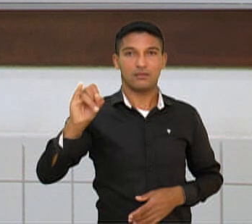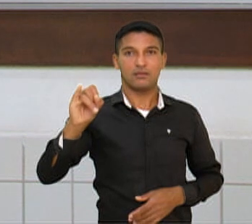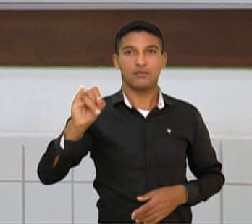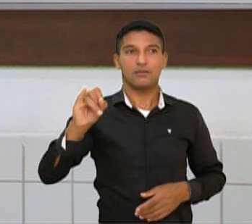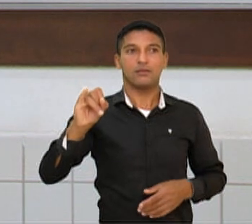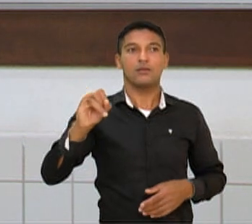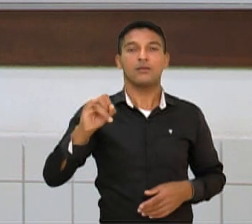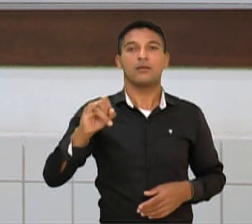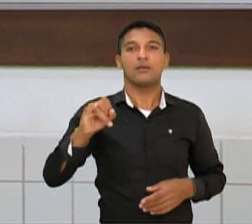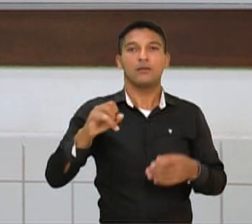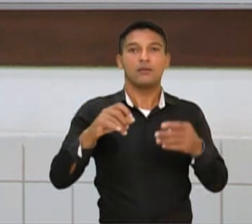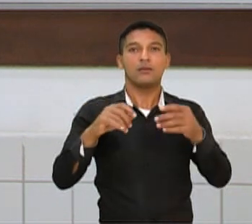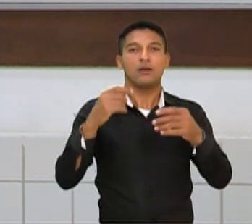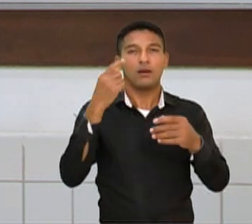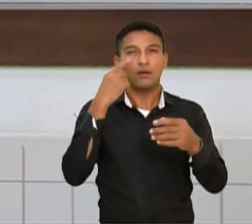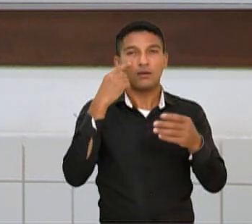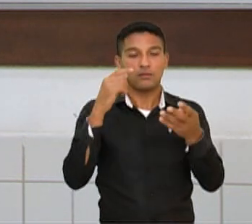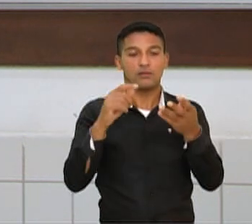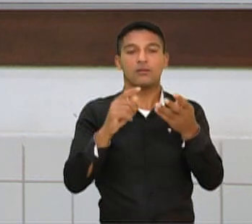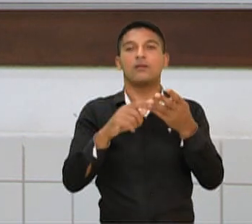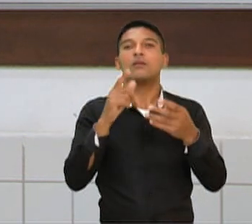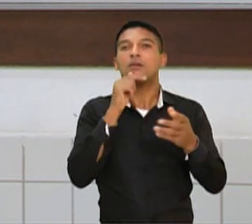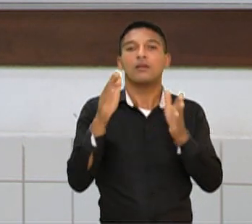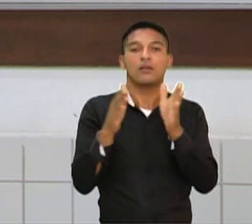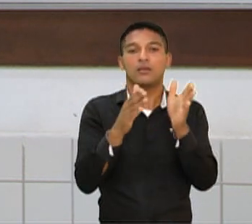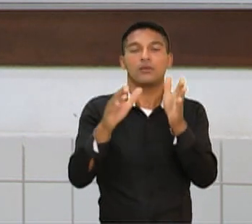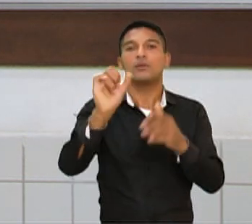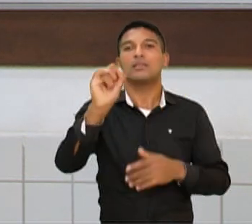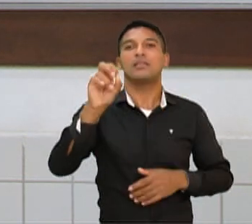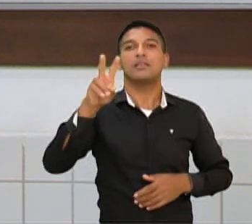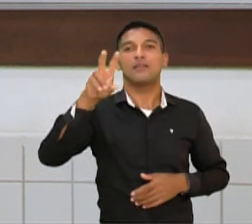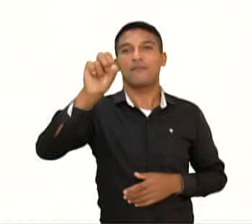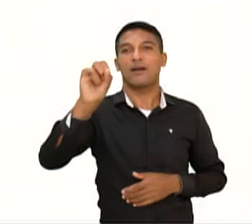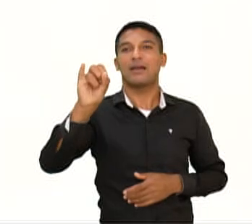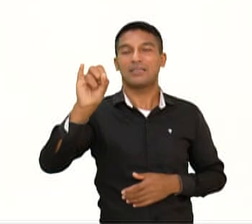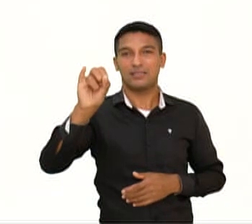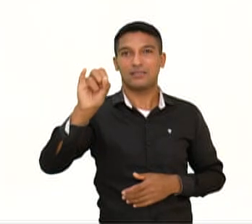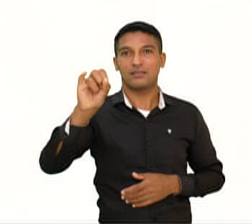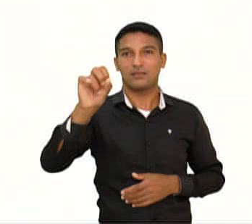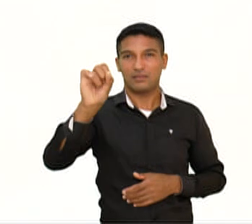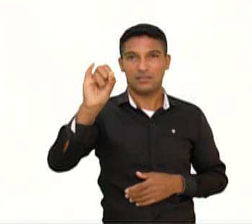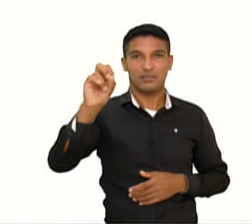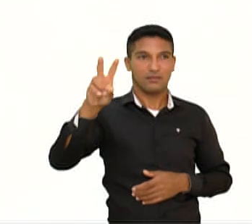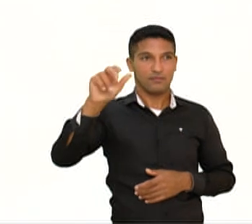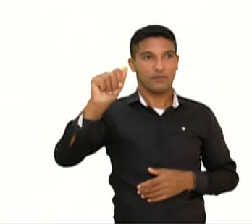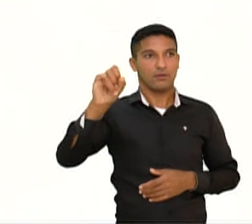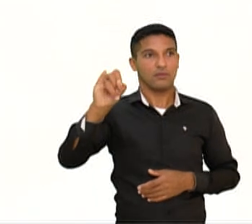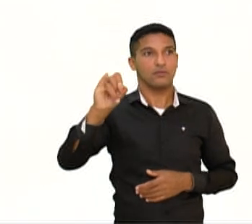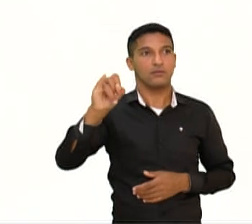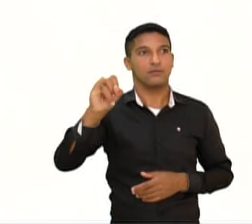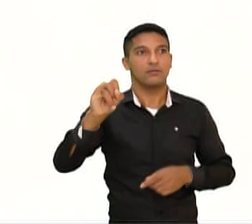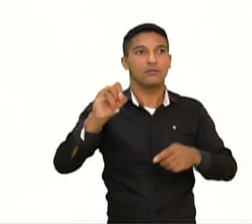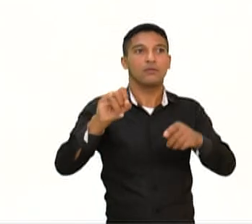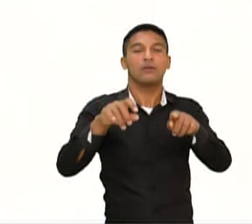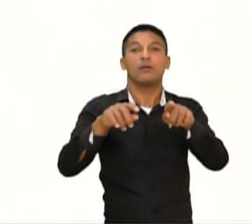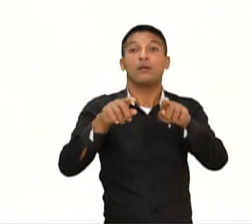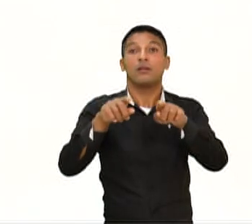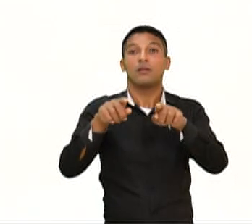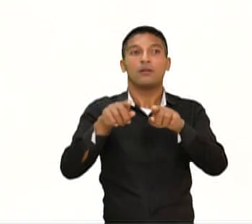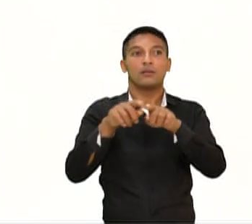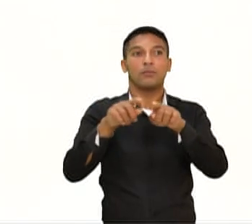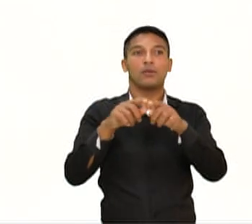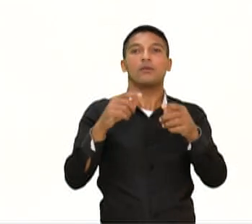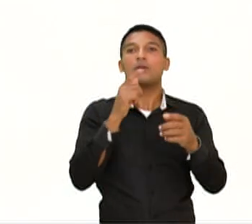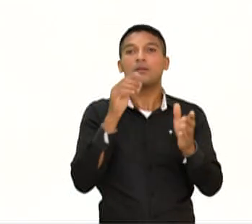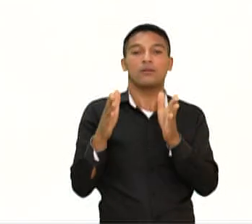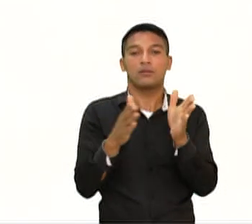vai correndo, o Ivaí, também extremamente importante, o Tibagi e, logicamente, o Paranapanema, que faz divisa